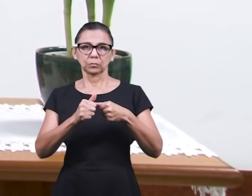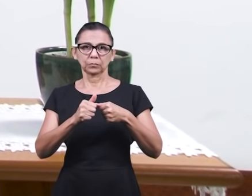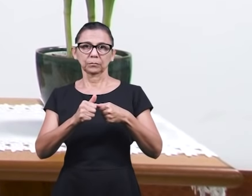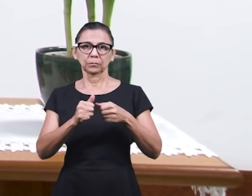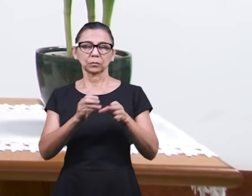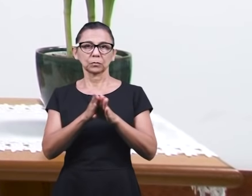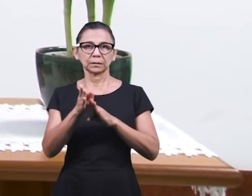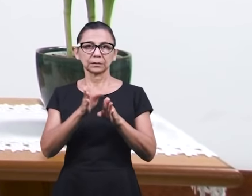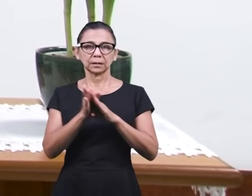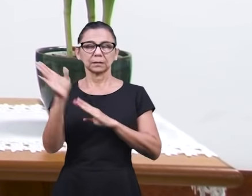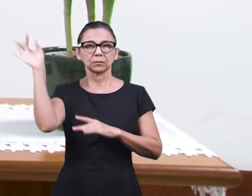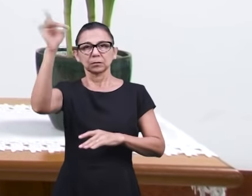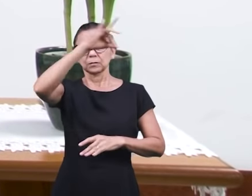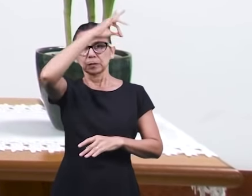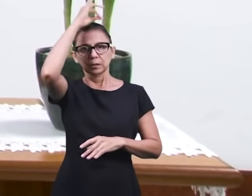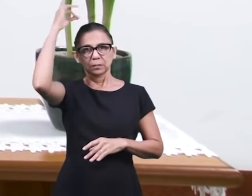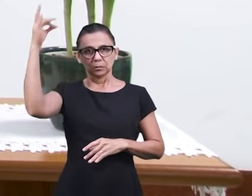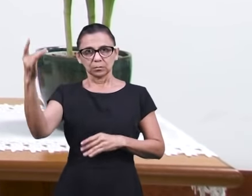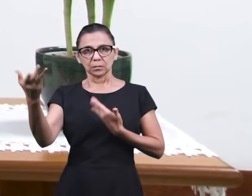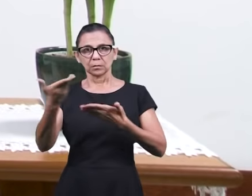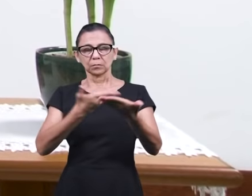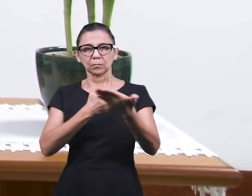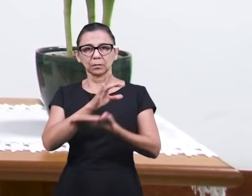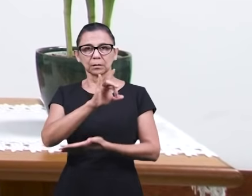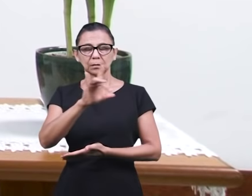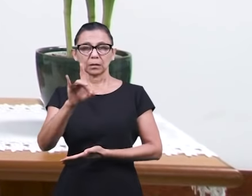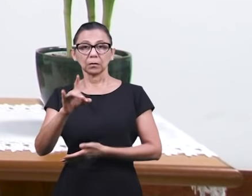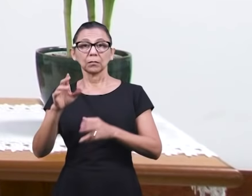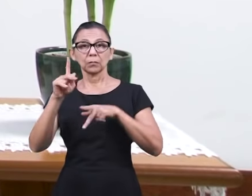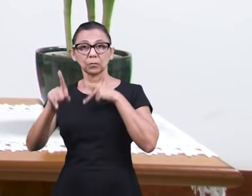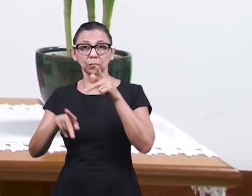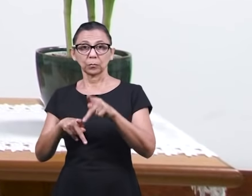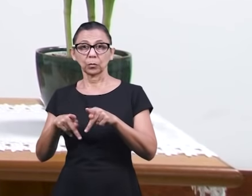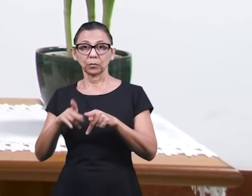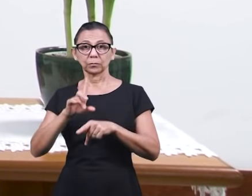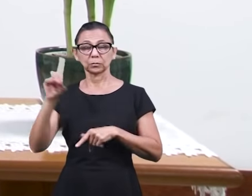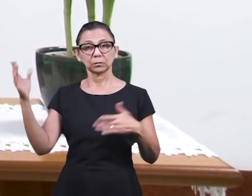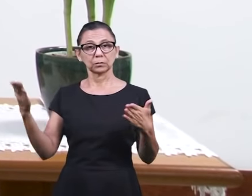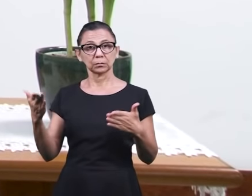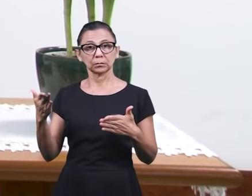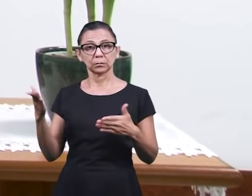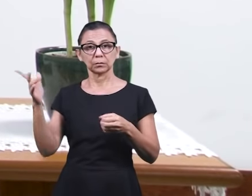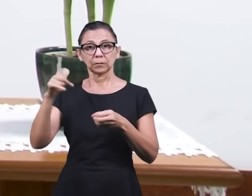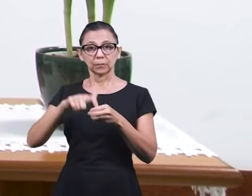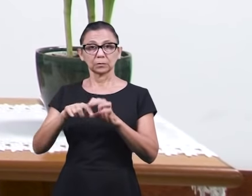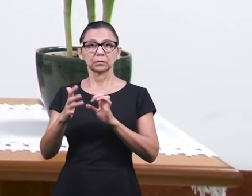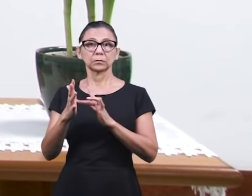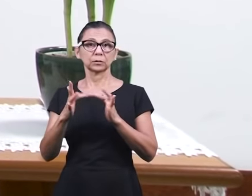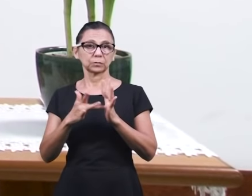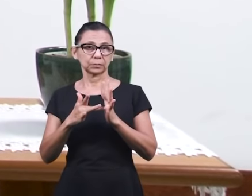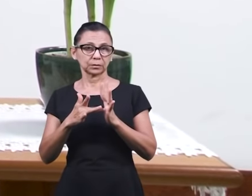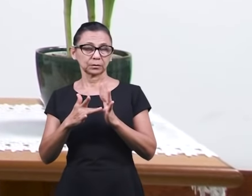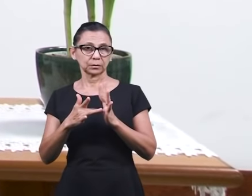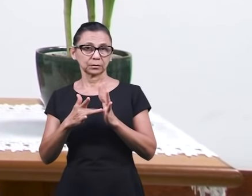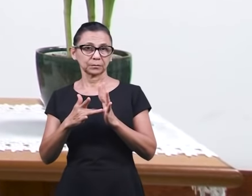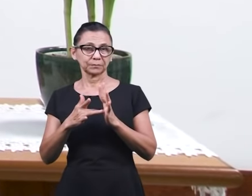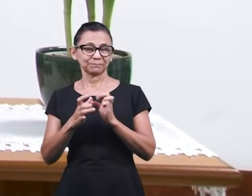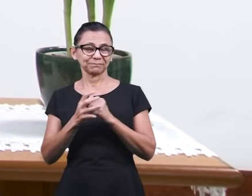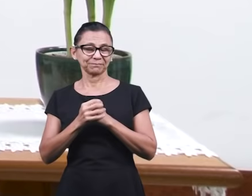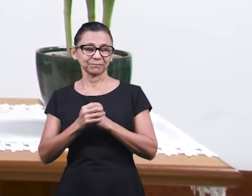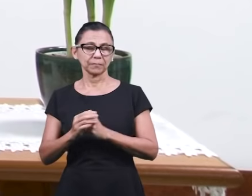Espírito Santo seja com cada um de vós e com todo o povo de Deus, desde agora e até a volta do Senhor